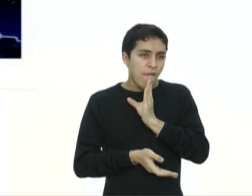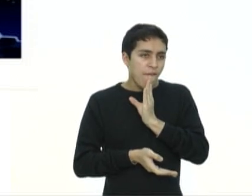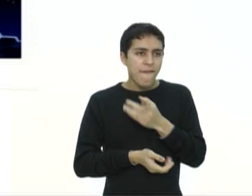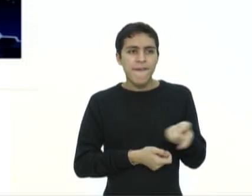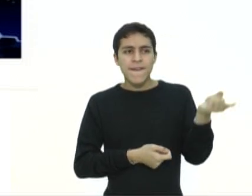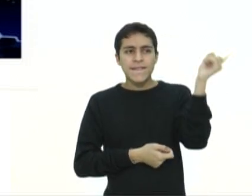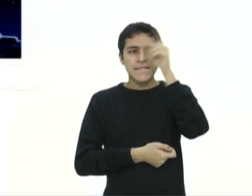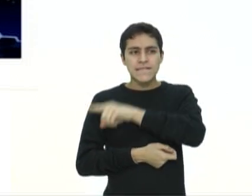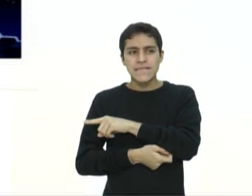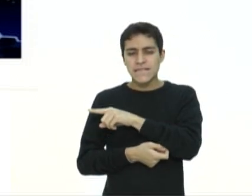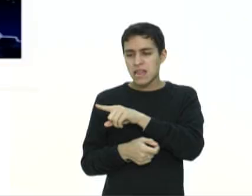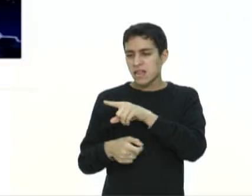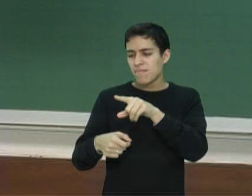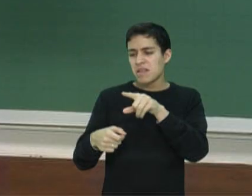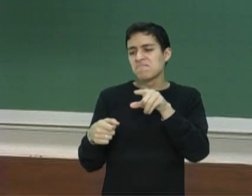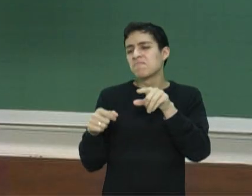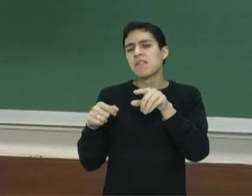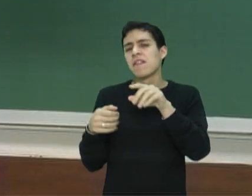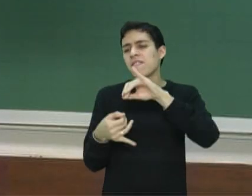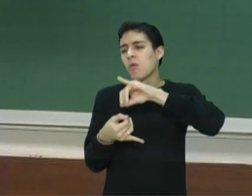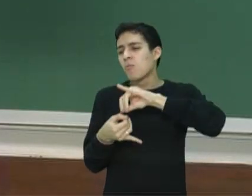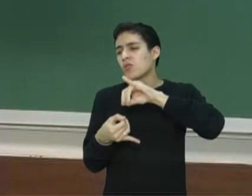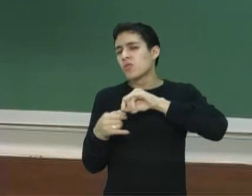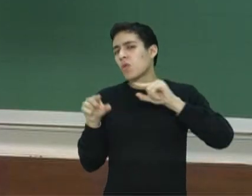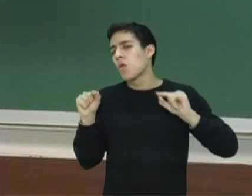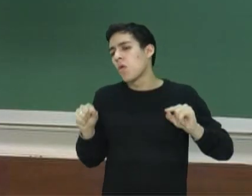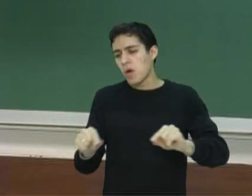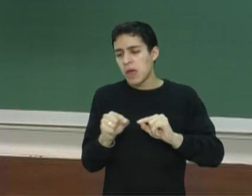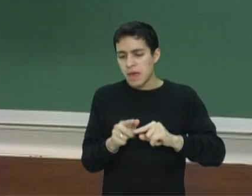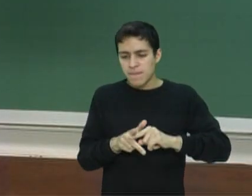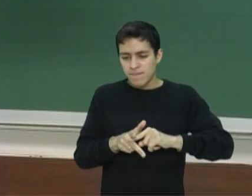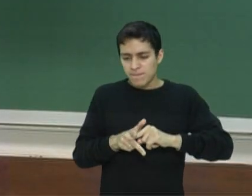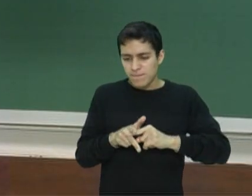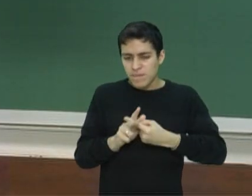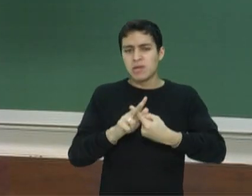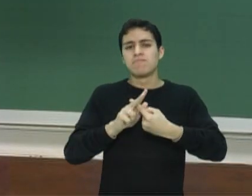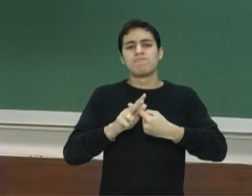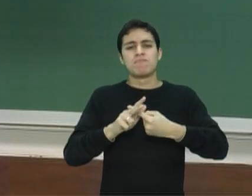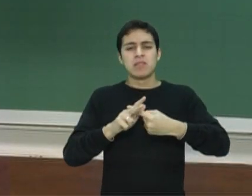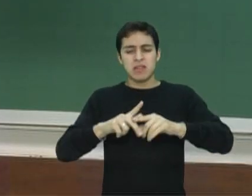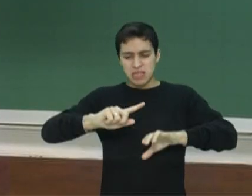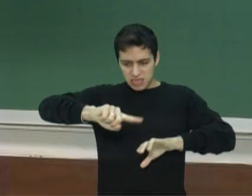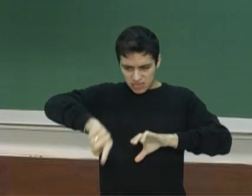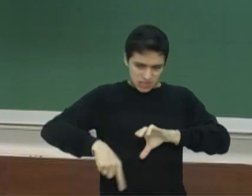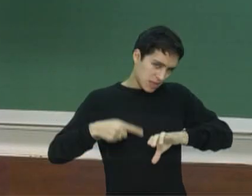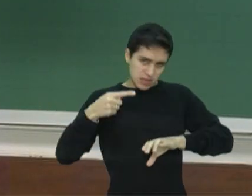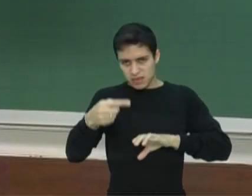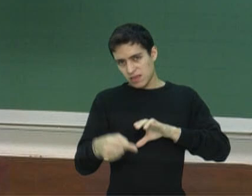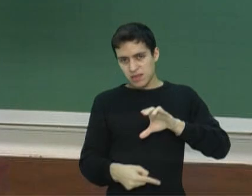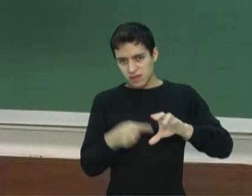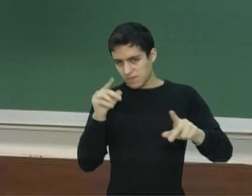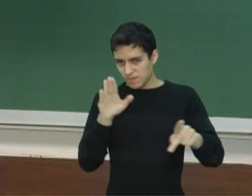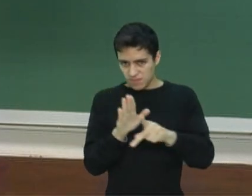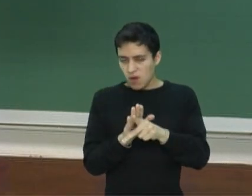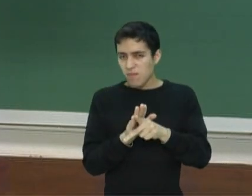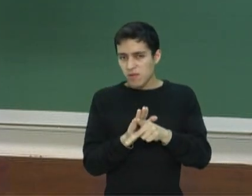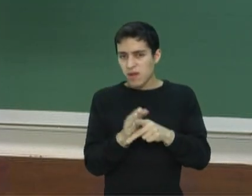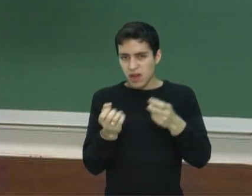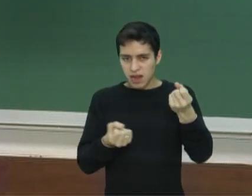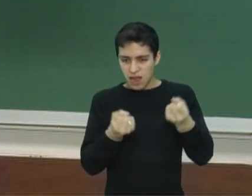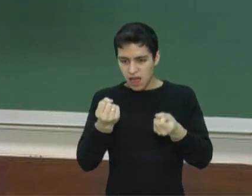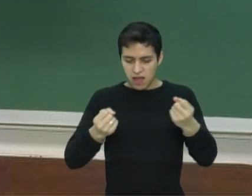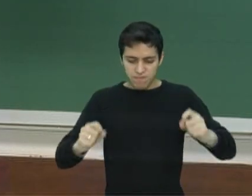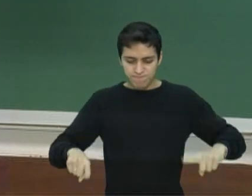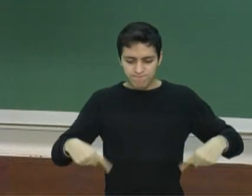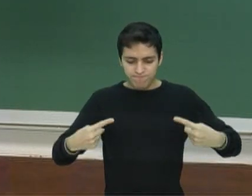esta ferramenta que se utiliza para trocar o pneu do carro, uma ferramenta hidráulica que sobe e ergue o carro, né? Que no